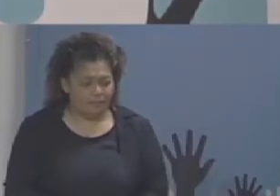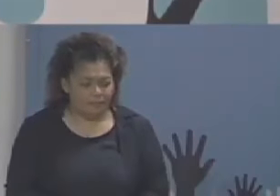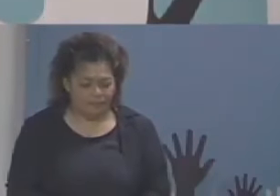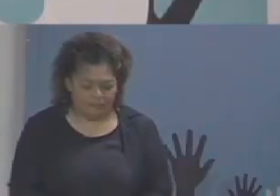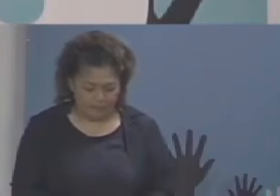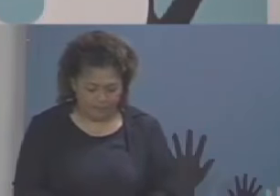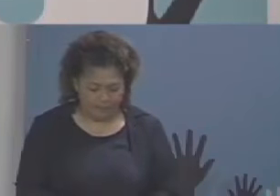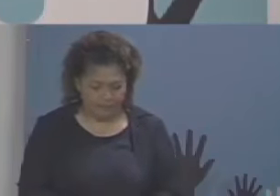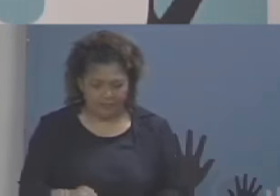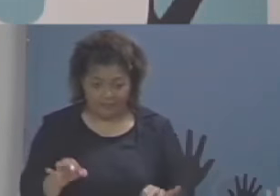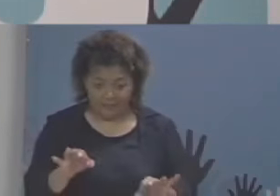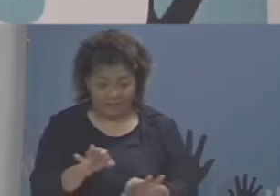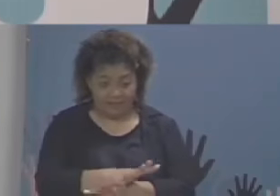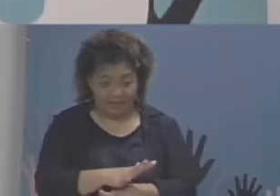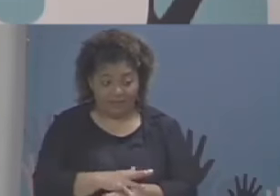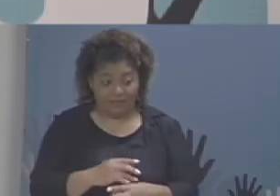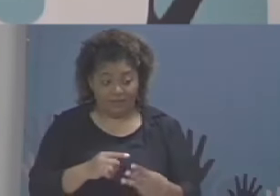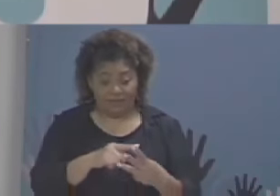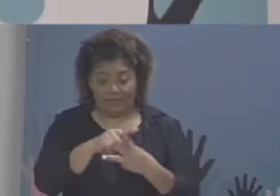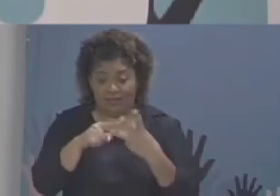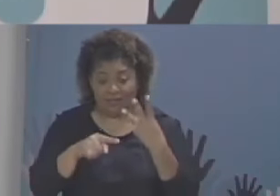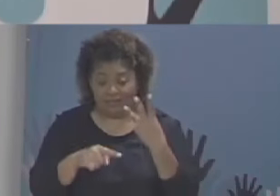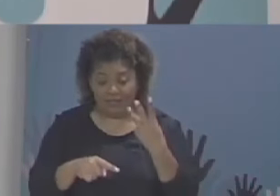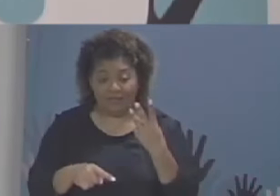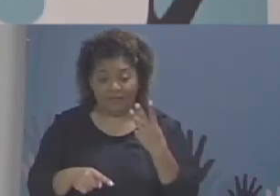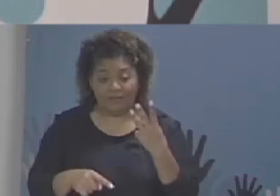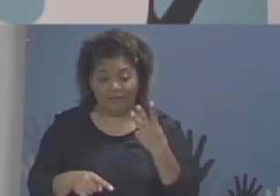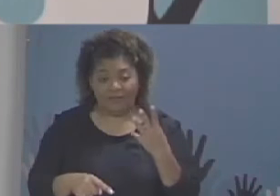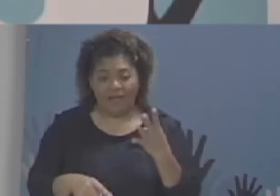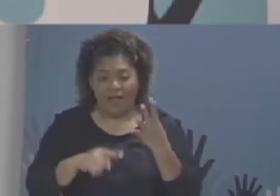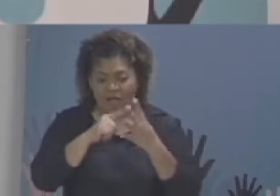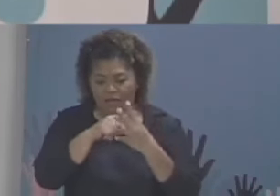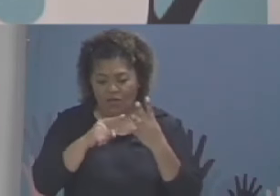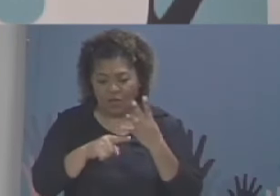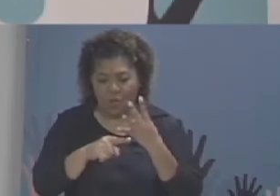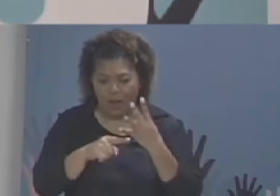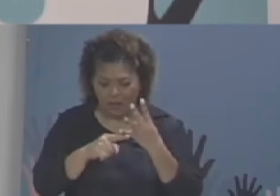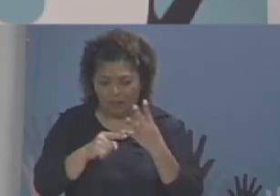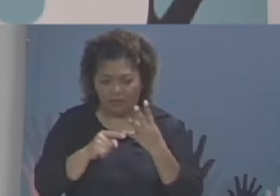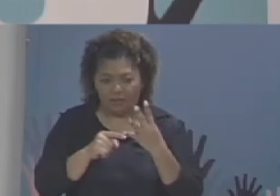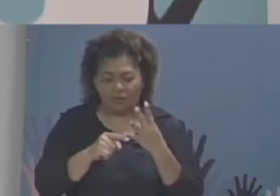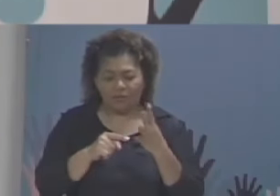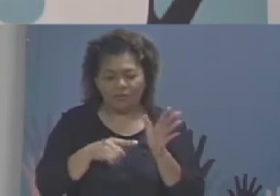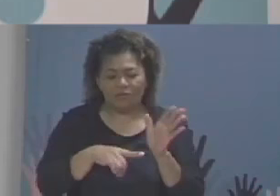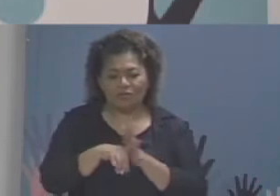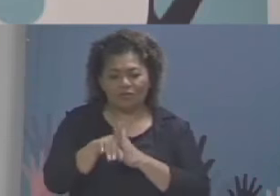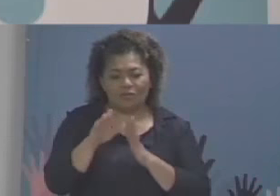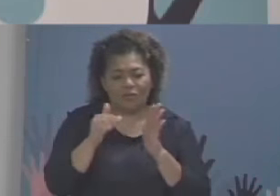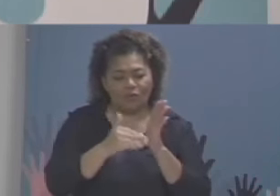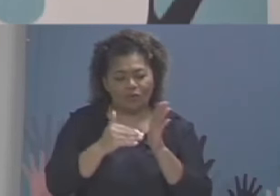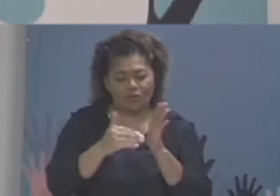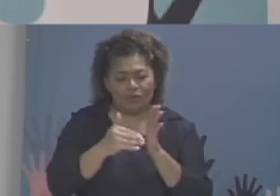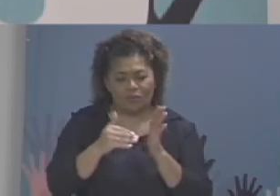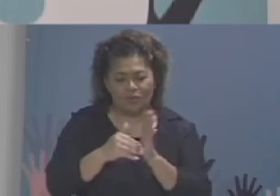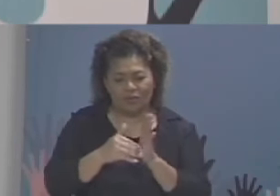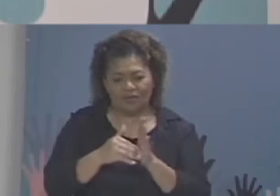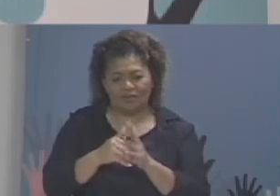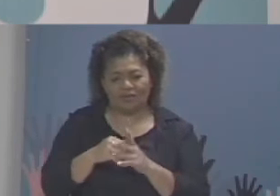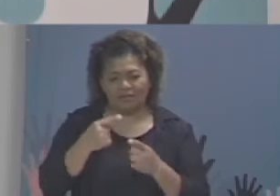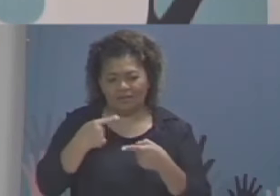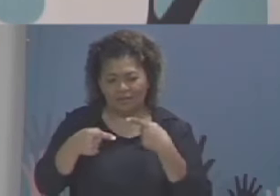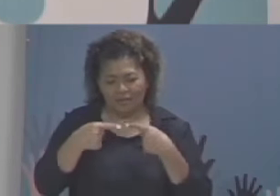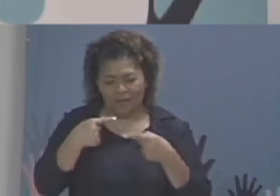Bem, terminamos o terceiro bloco e, no quarto bloco, entramos agora no último bloco do debate entre as chapas